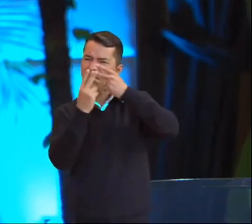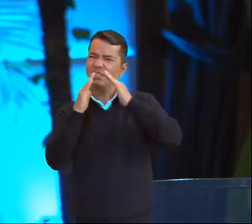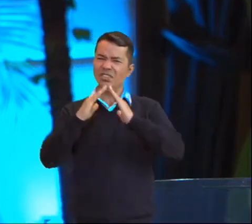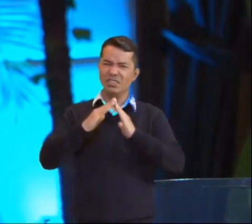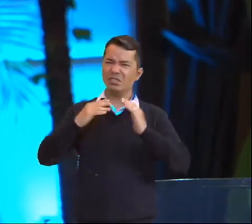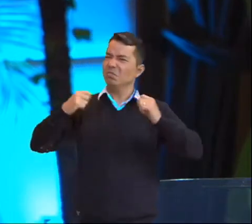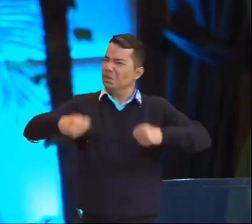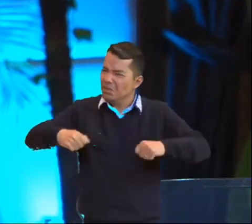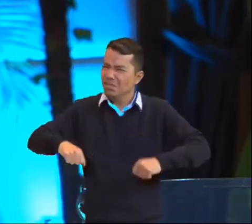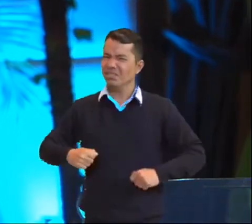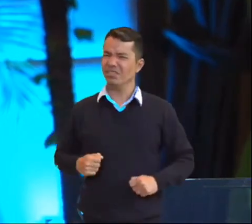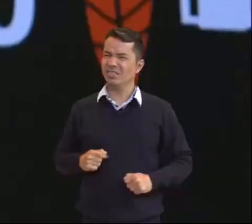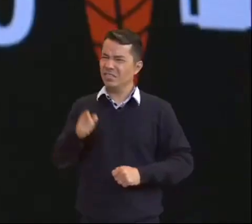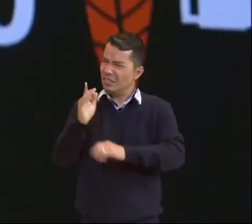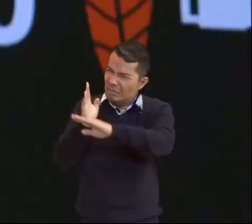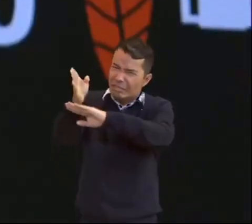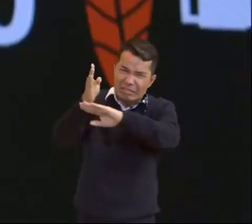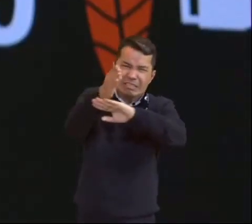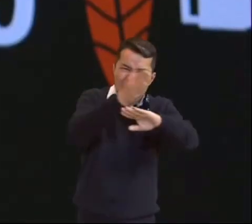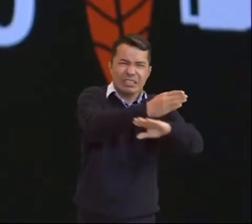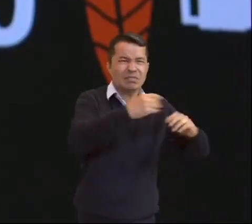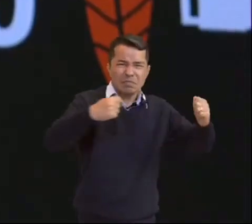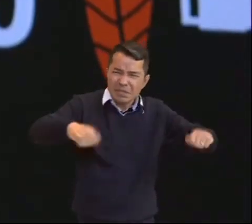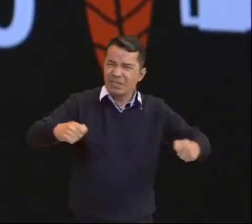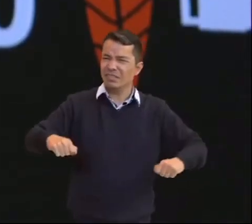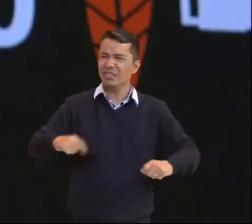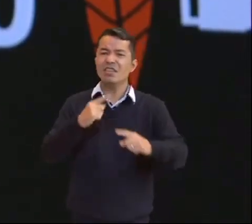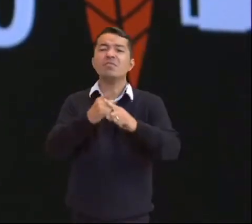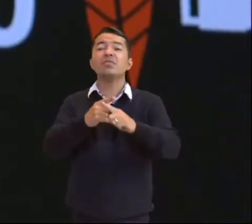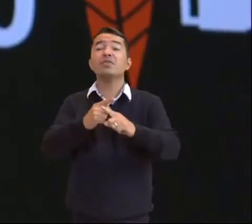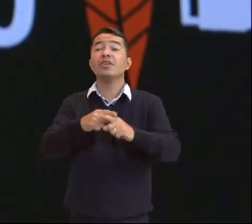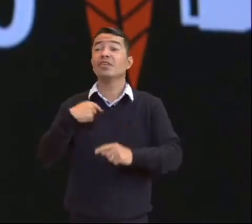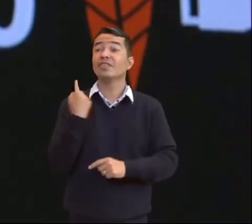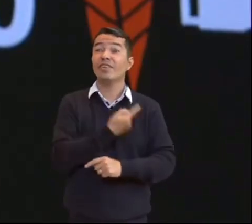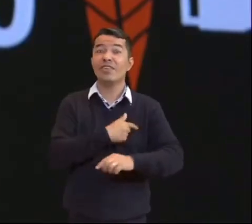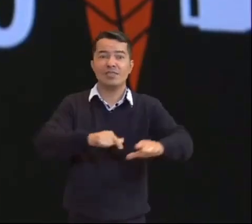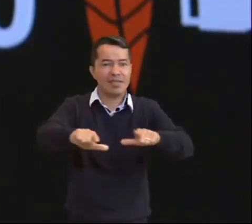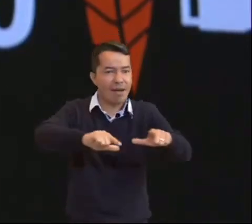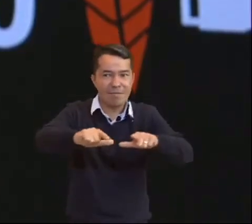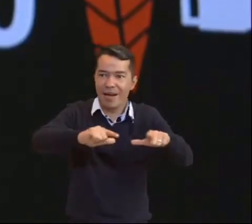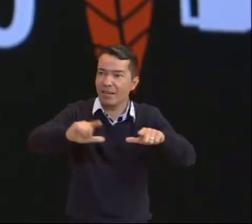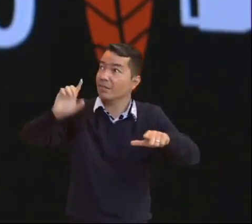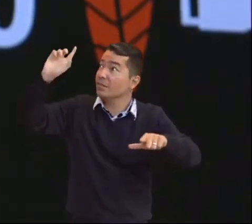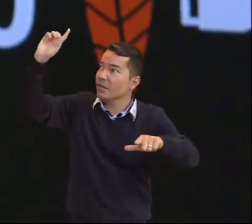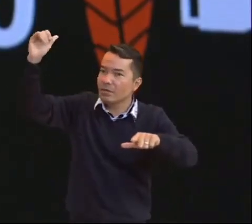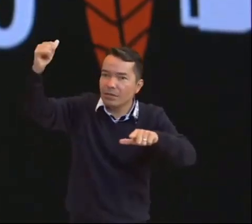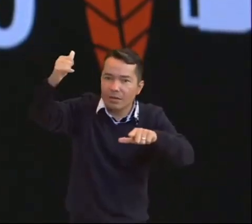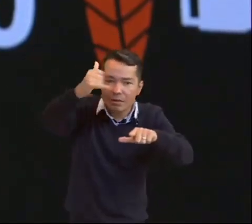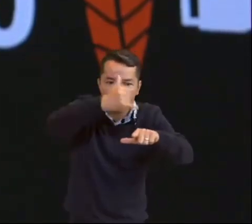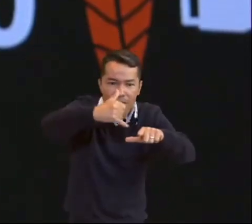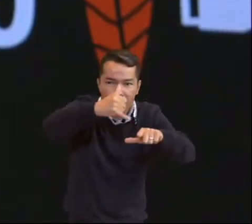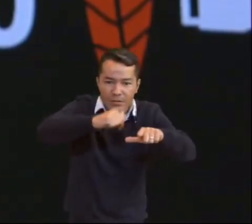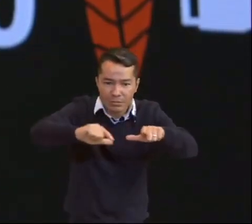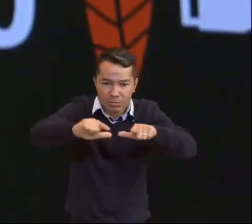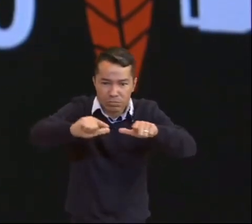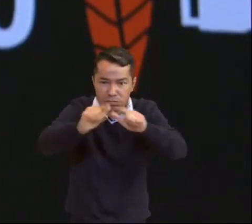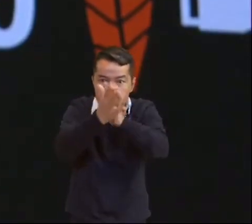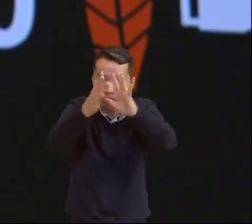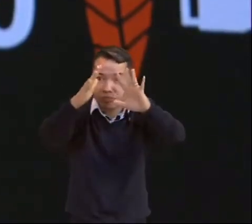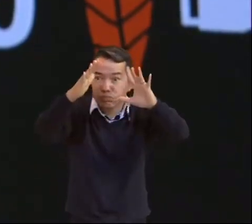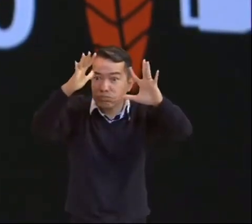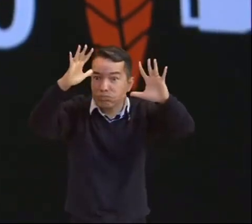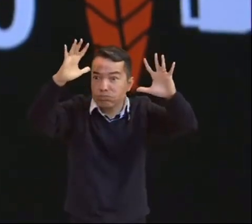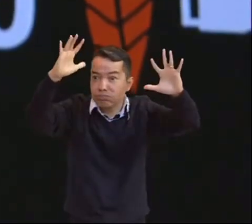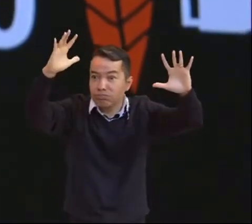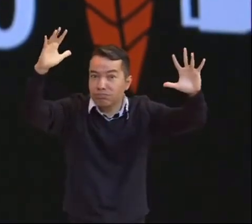está trabalhando, a unção é derramada, porque a obra é de Deus, e Ele capacita os seus para fazer e